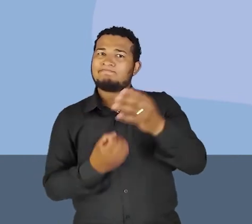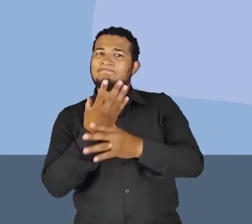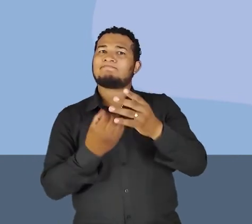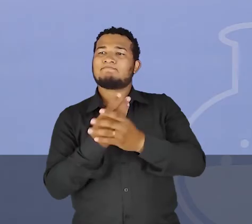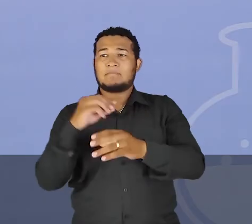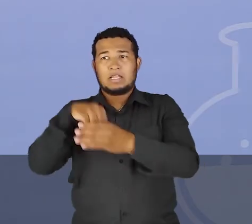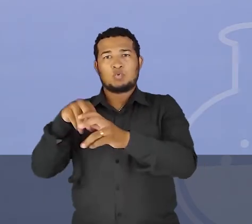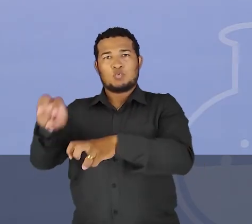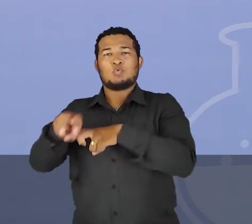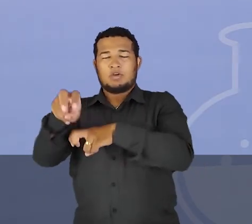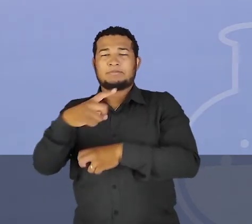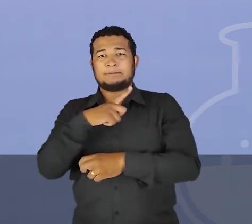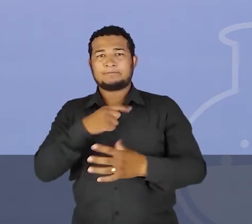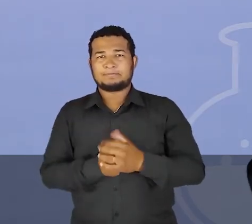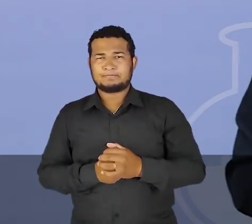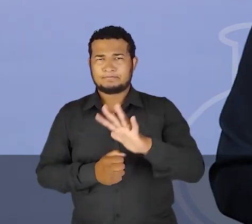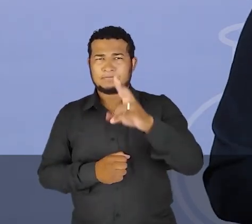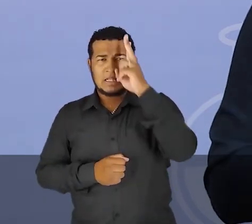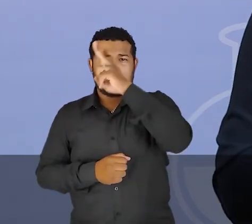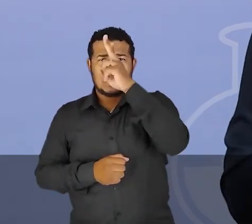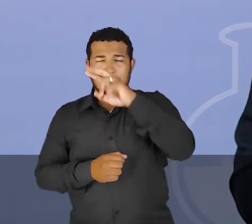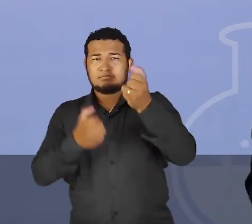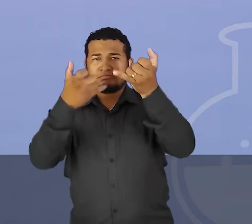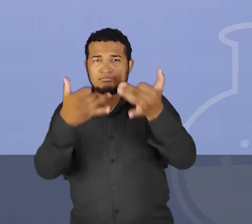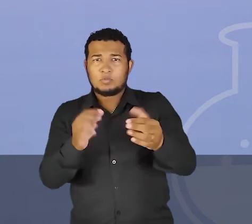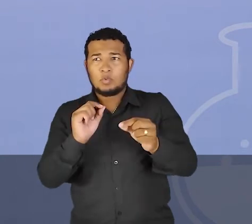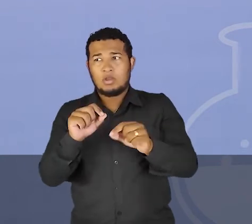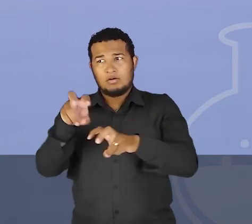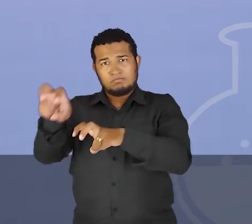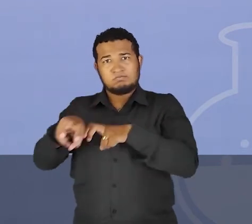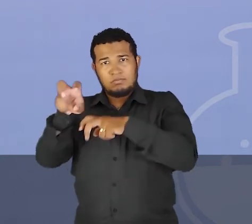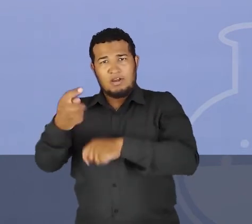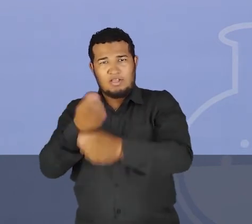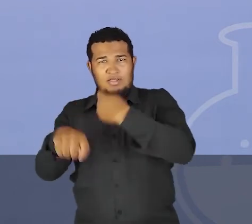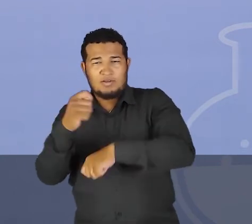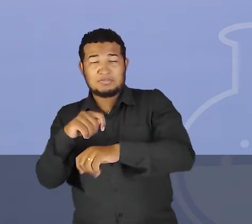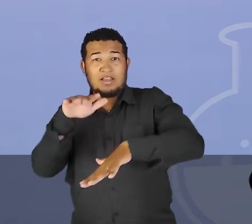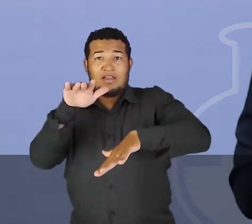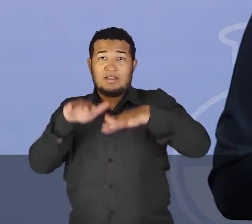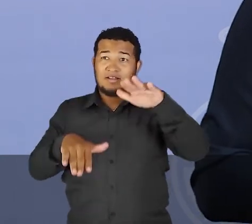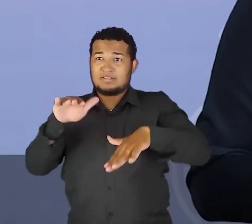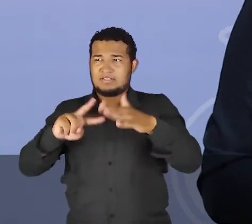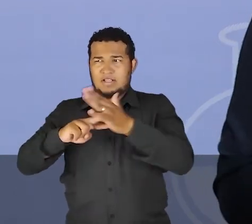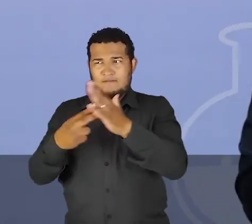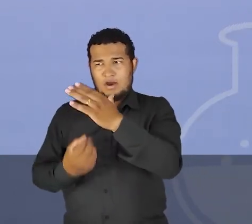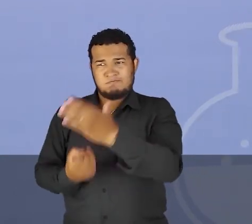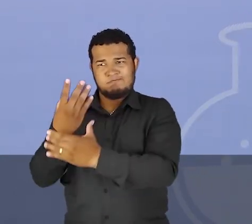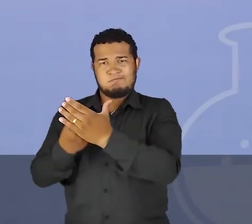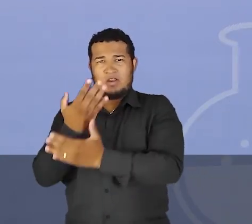comigo, pessoal. Lembra que eu falei com vocês que o agronegócio, ele nem sempre